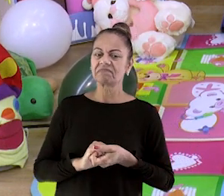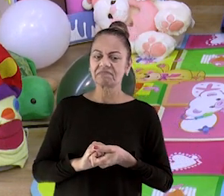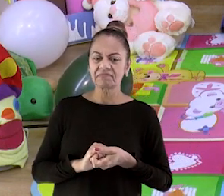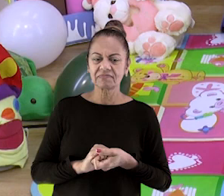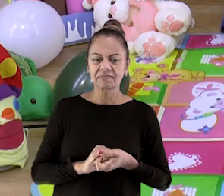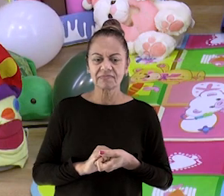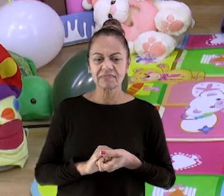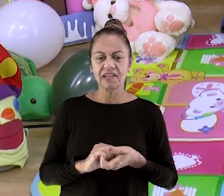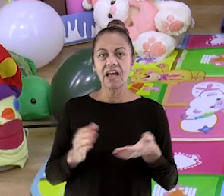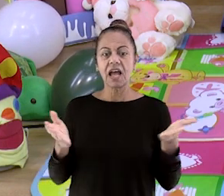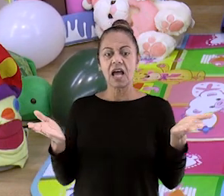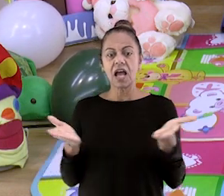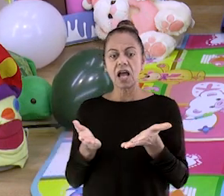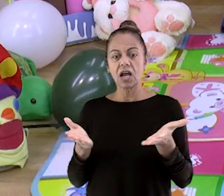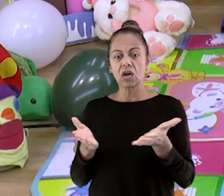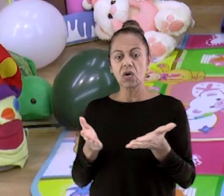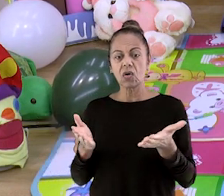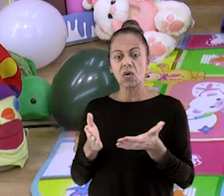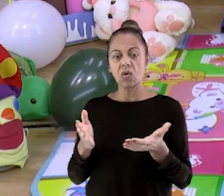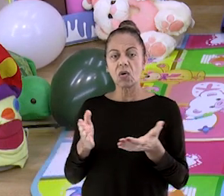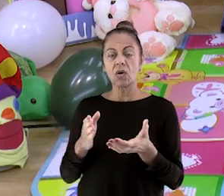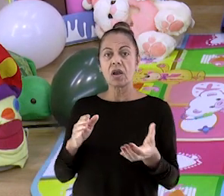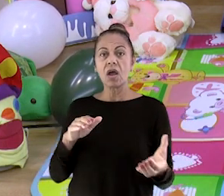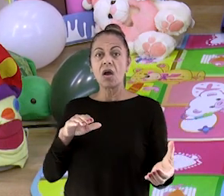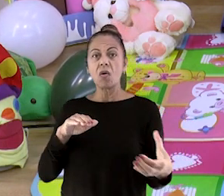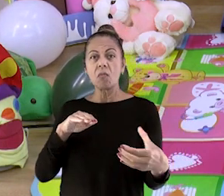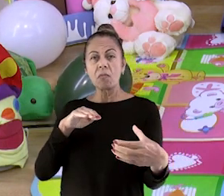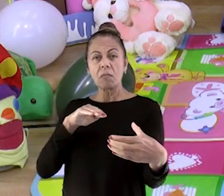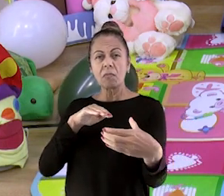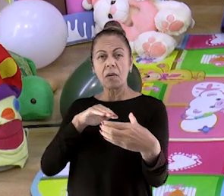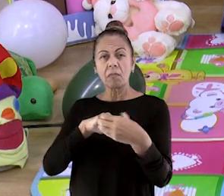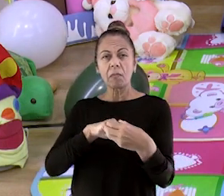gente uma bota gigante